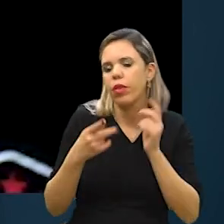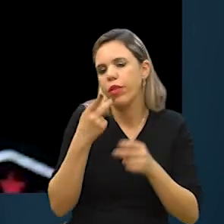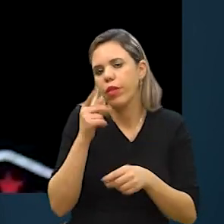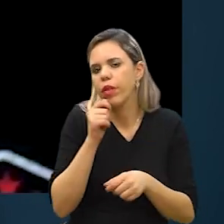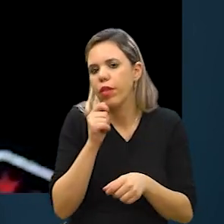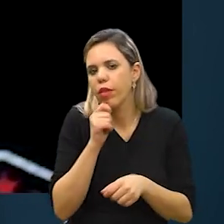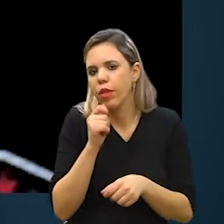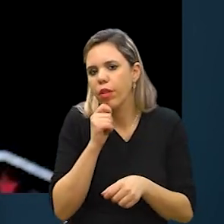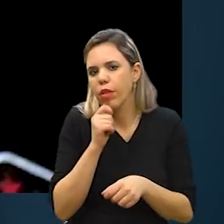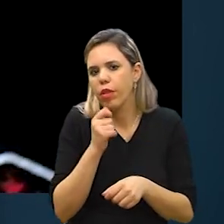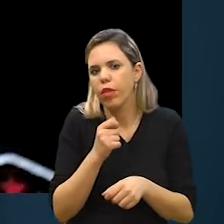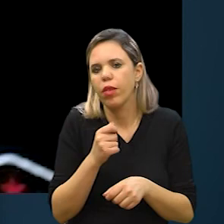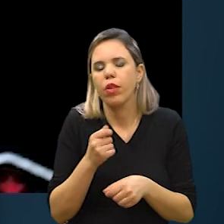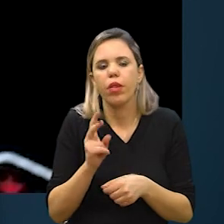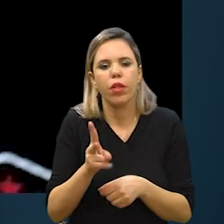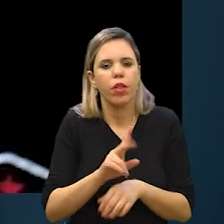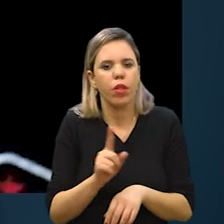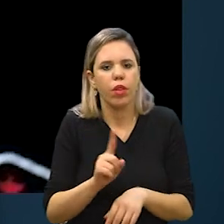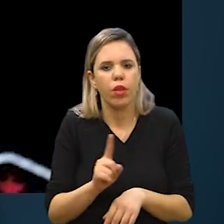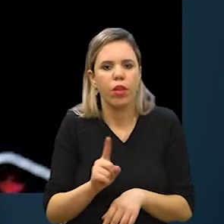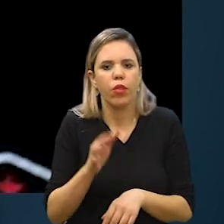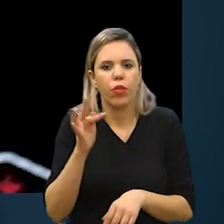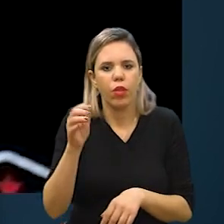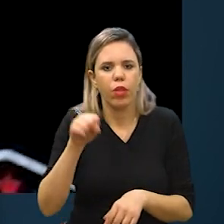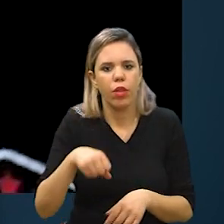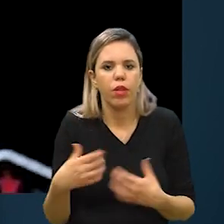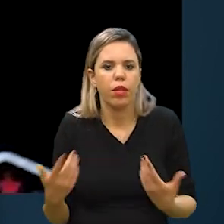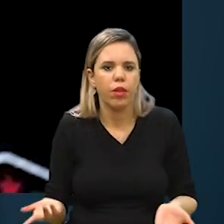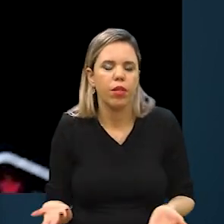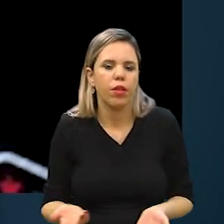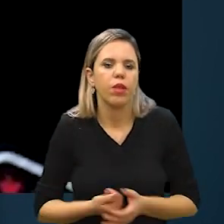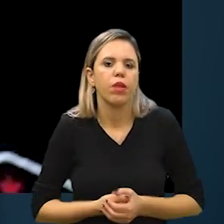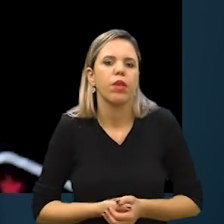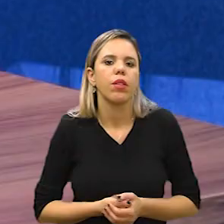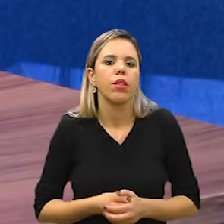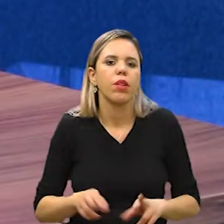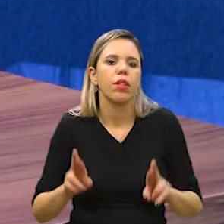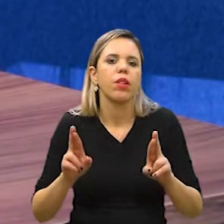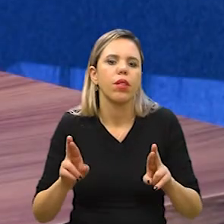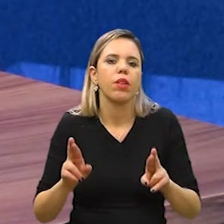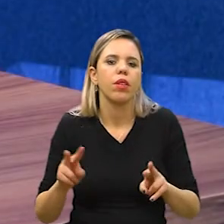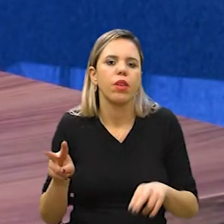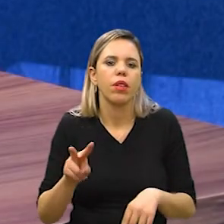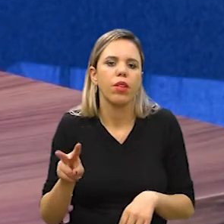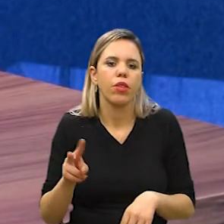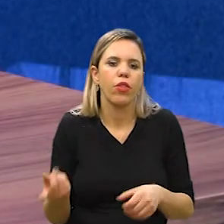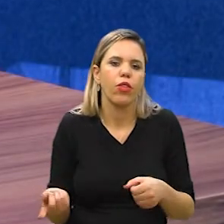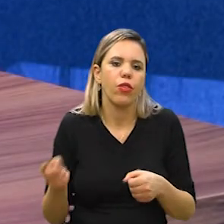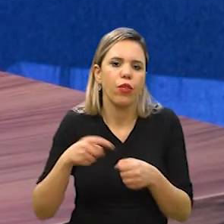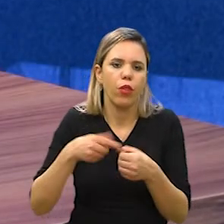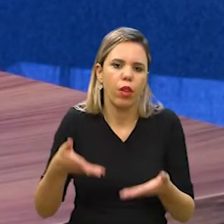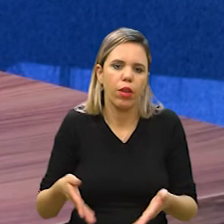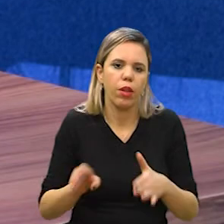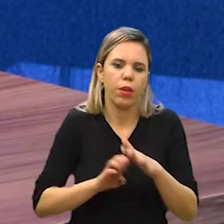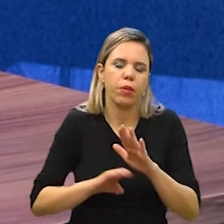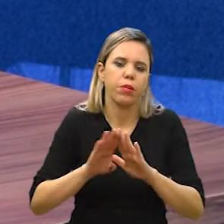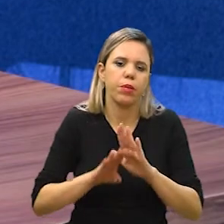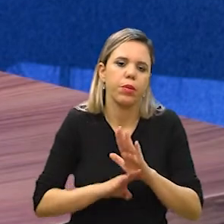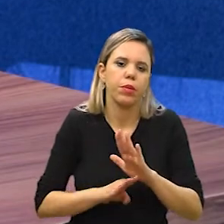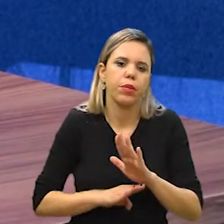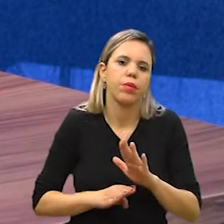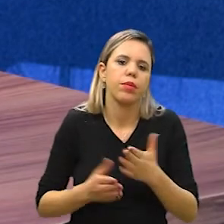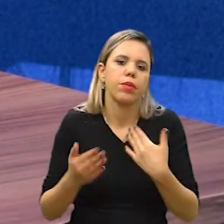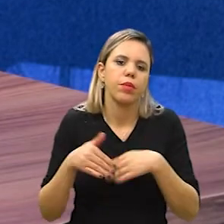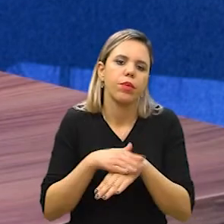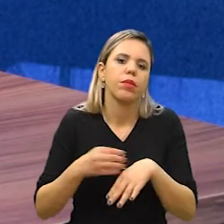disse também. Então, por enquanto, ainda não estou dando prosseguimento, mas futuramente, quem sabe. Thales, eu espero, então, que você volte aqui